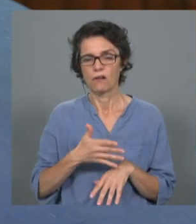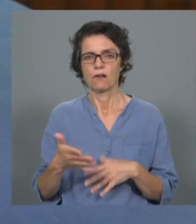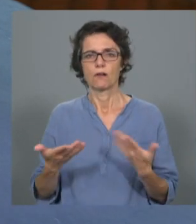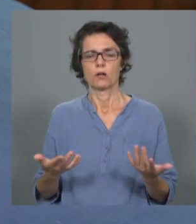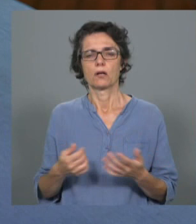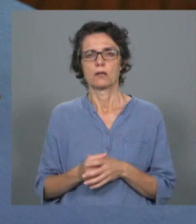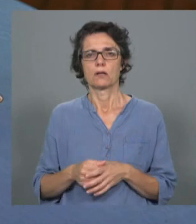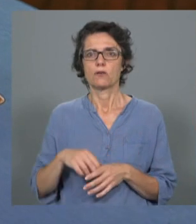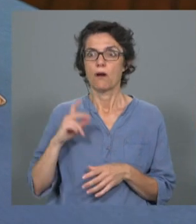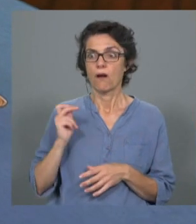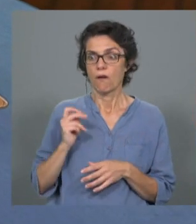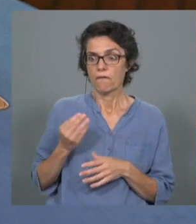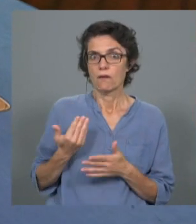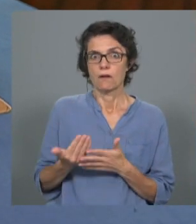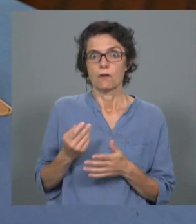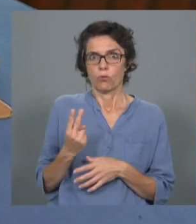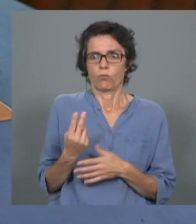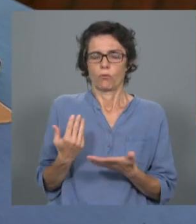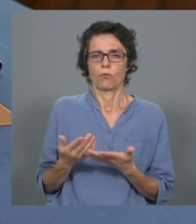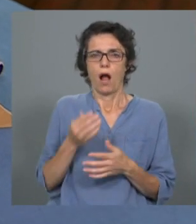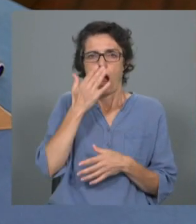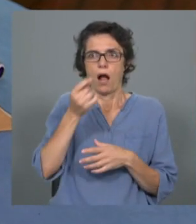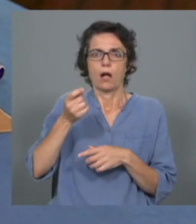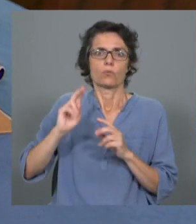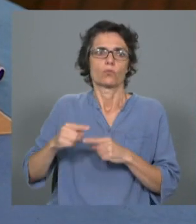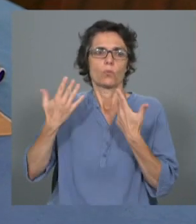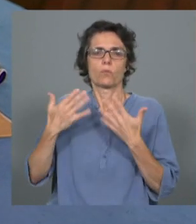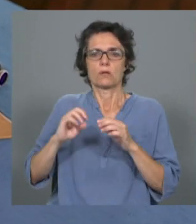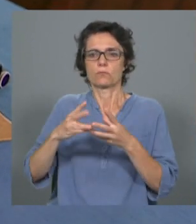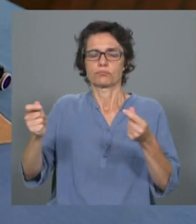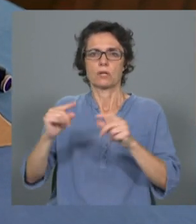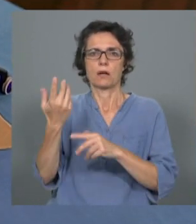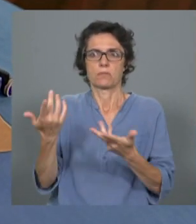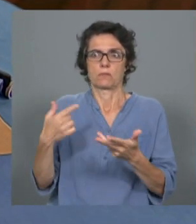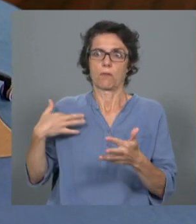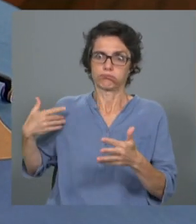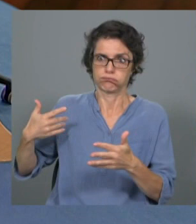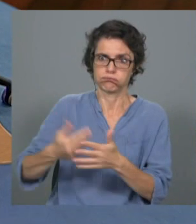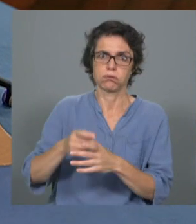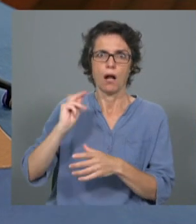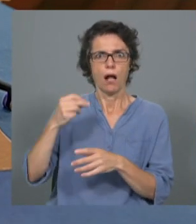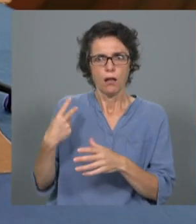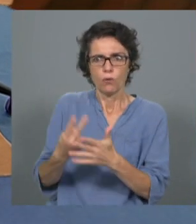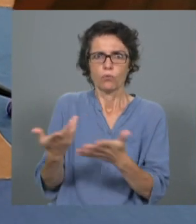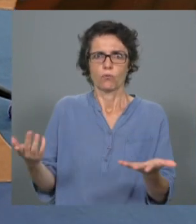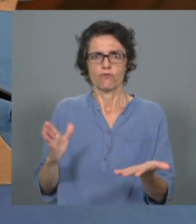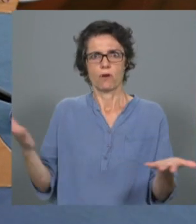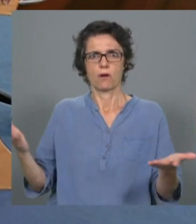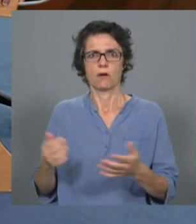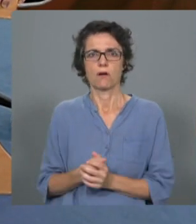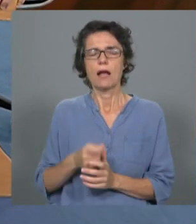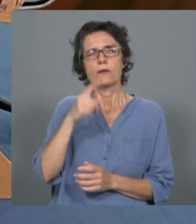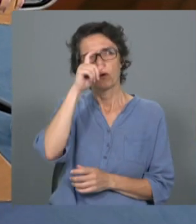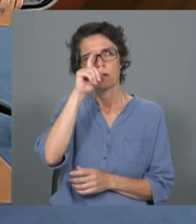quase há 2 anos, parecia que era uma coisa que não tinha importância, ou então que se resolvia depressa. E então eu lembrei-me de um livro que portanto, não é